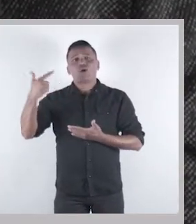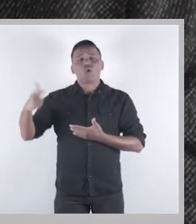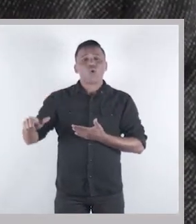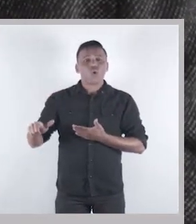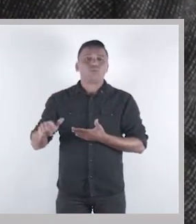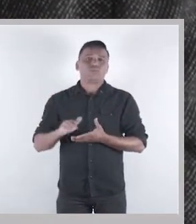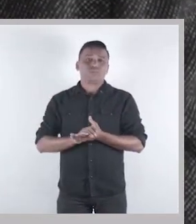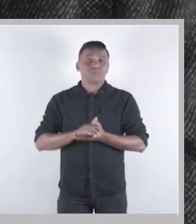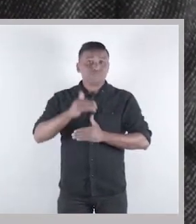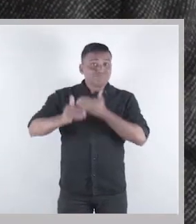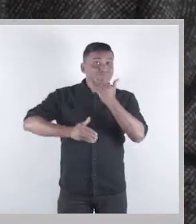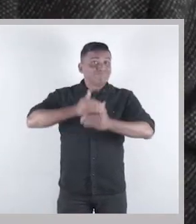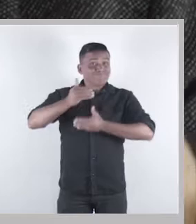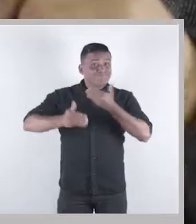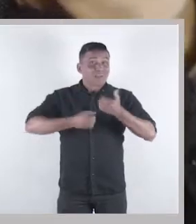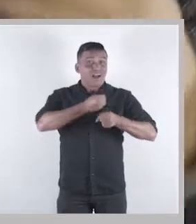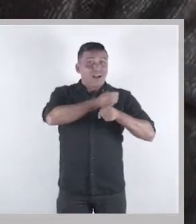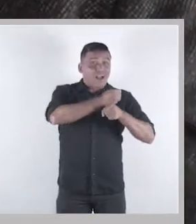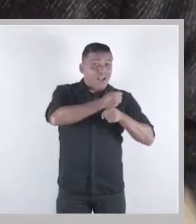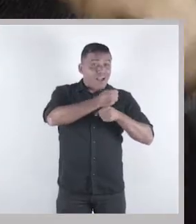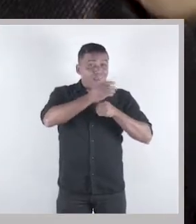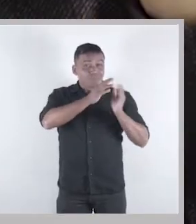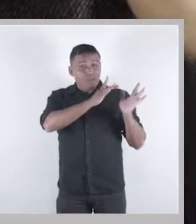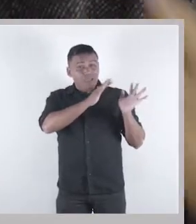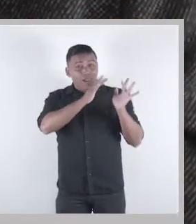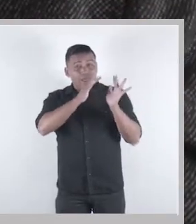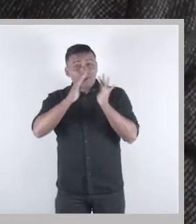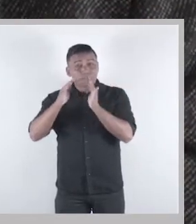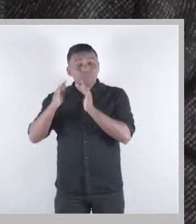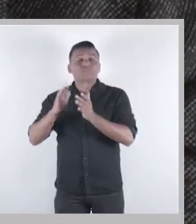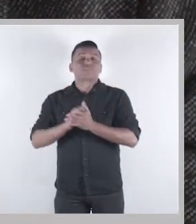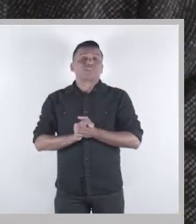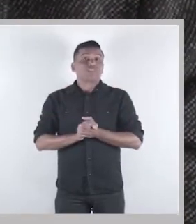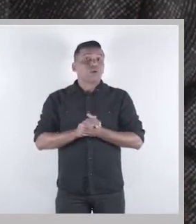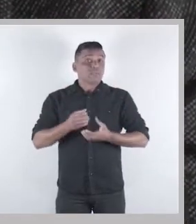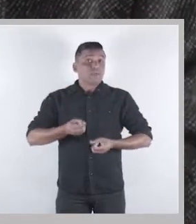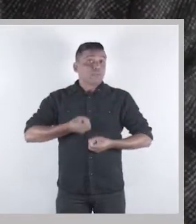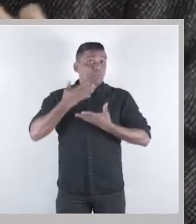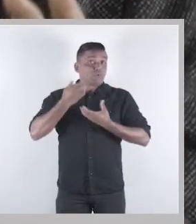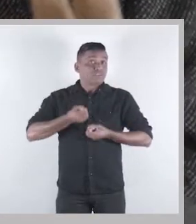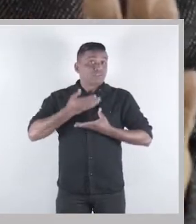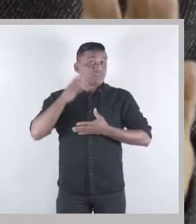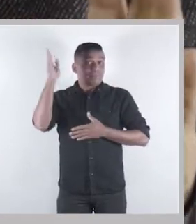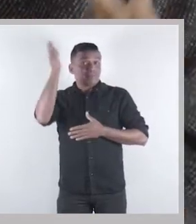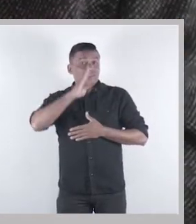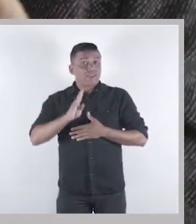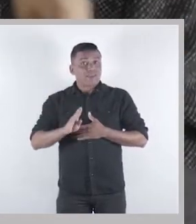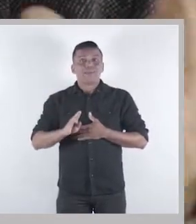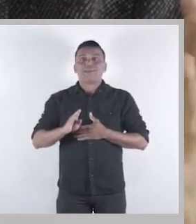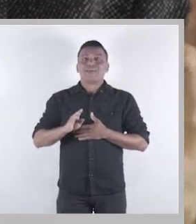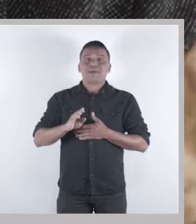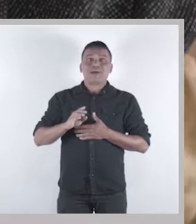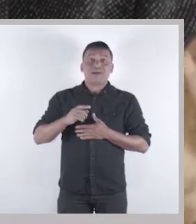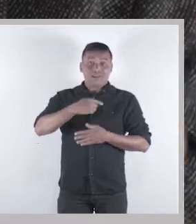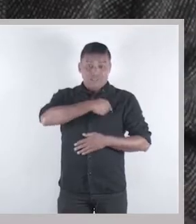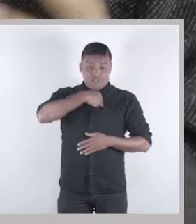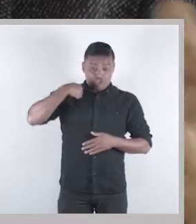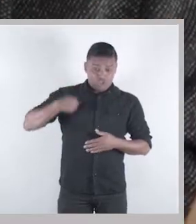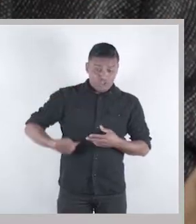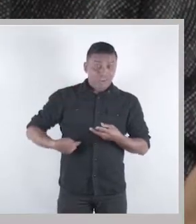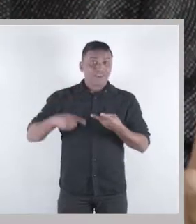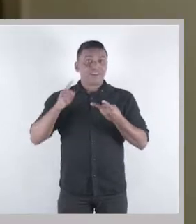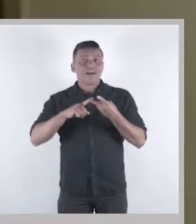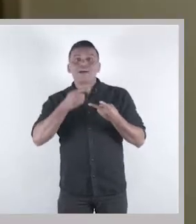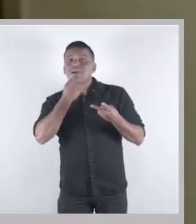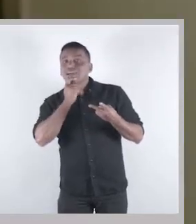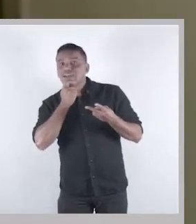brasileira traduzida para o Chinês é para o inglês o francês mas quando a gente pensa em termos de mercado né